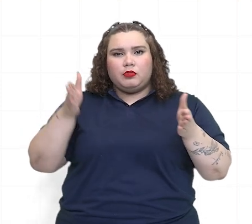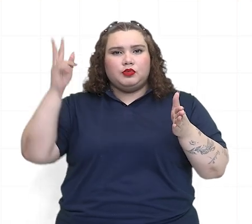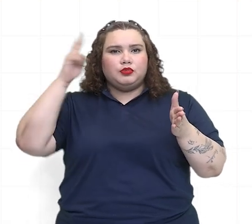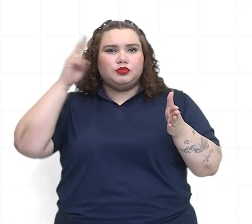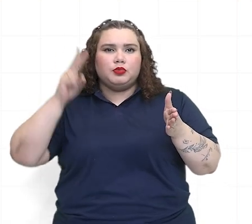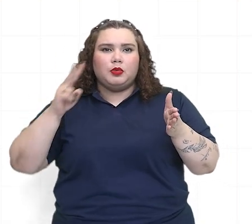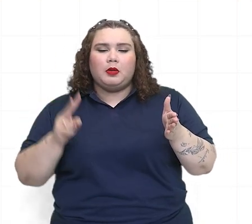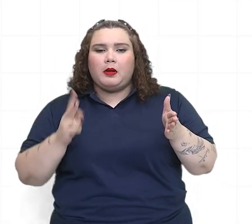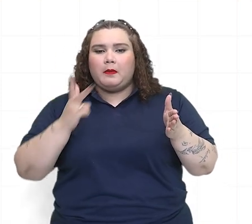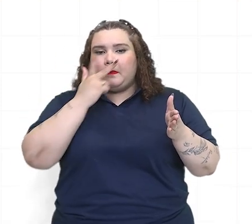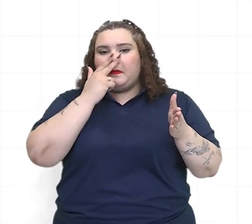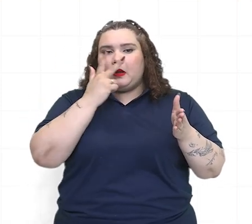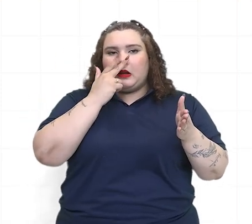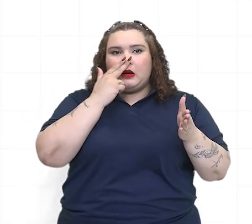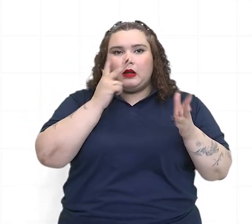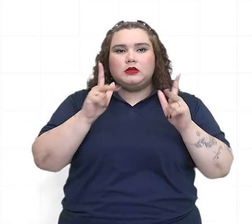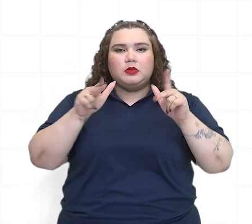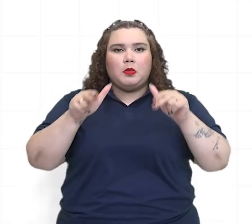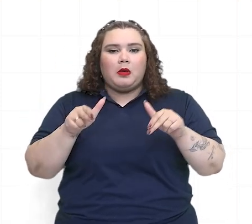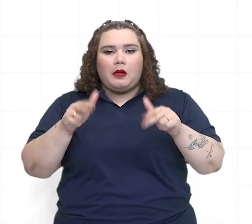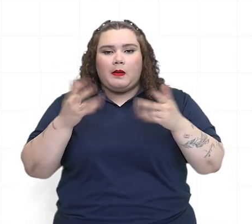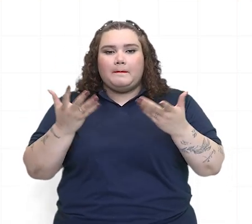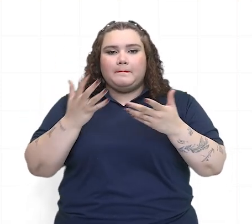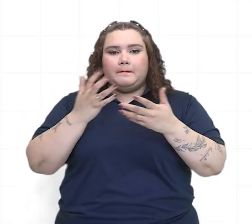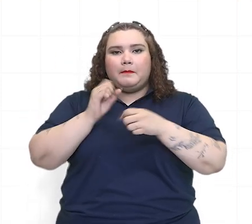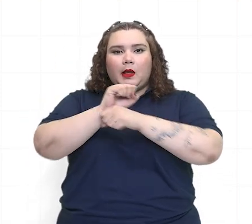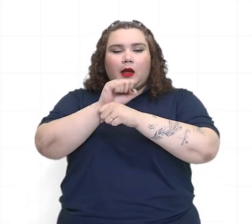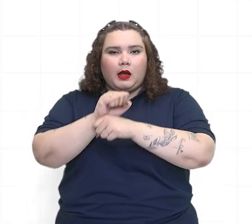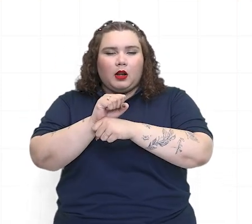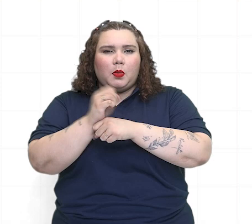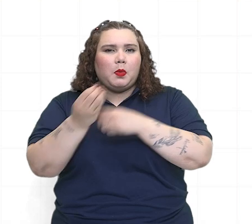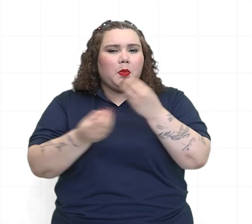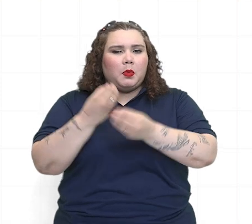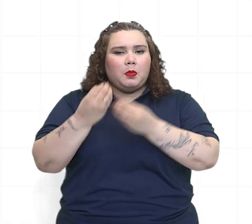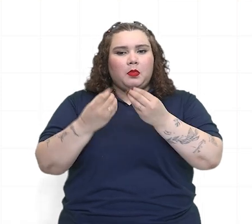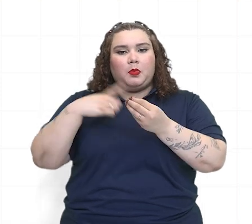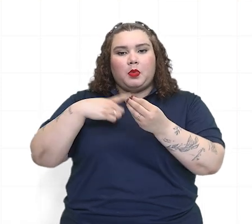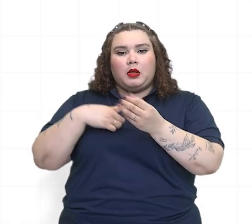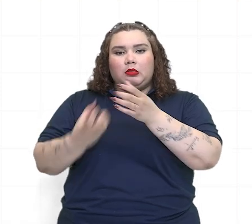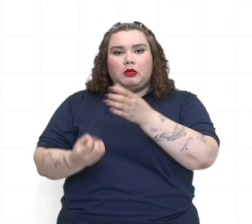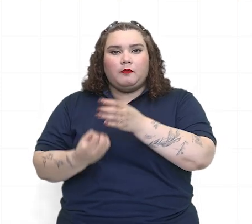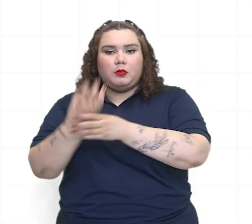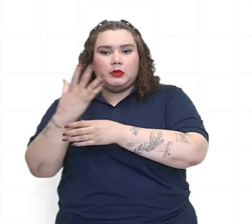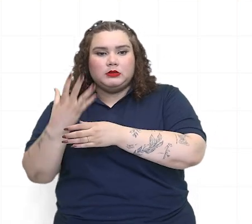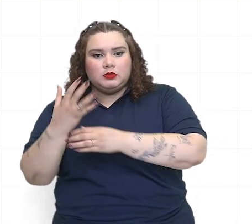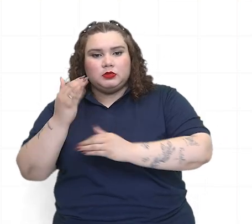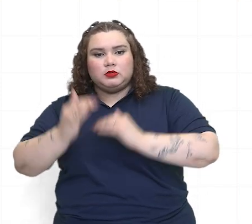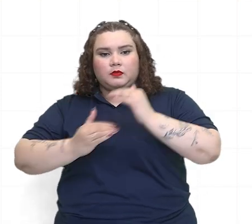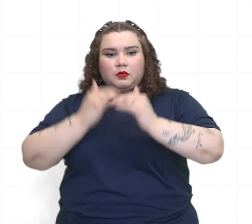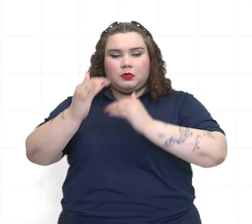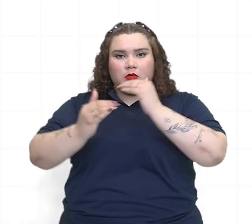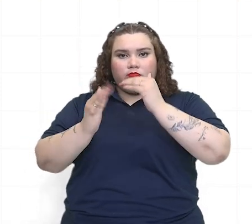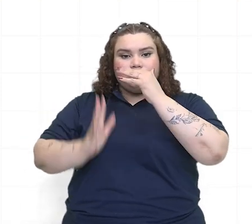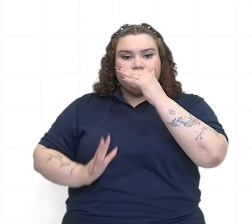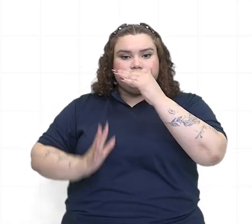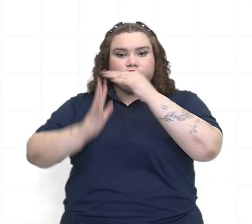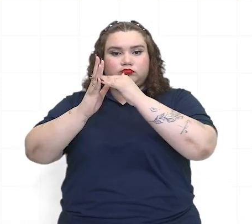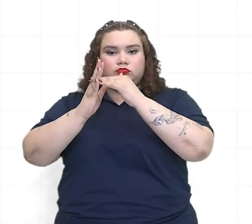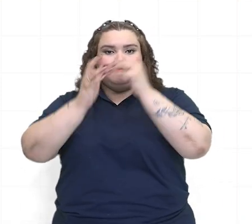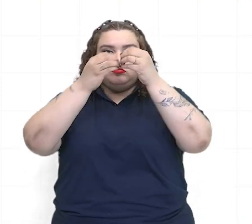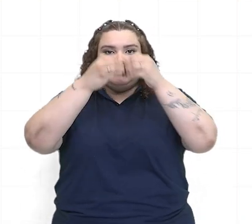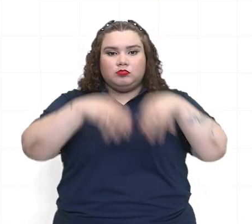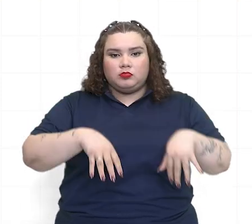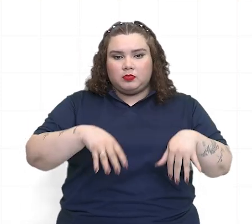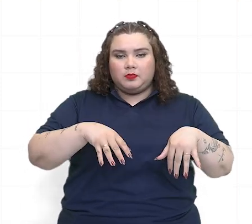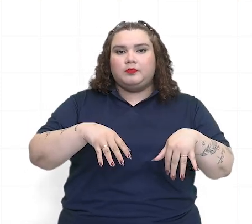O intervalo histórico que inclui a formação, o desenvolvimento, o auge e o